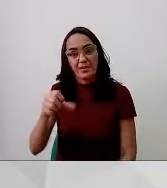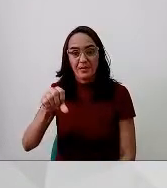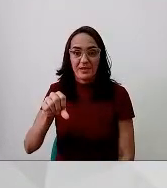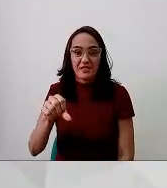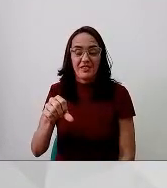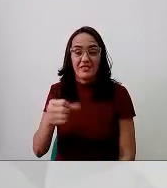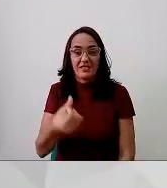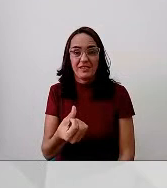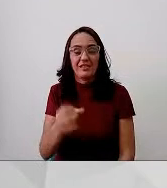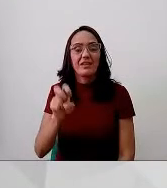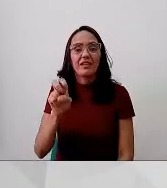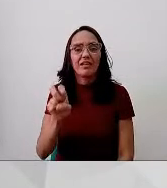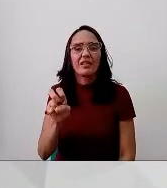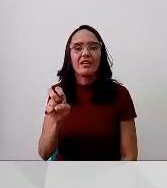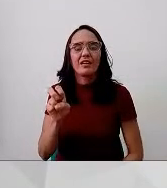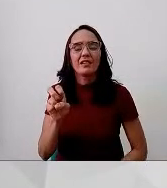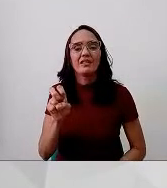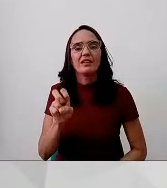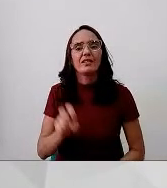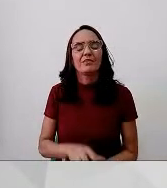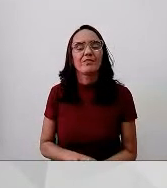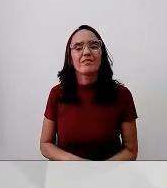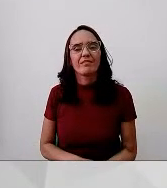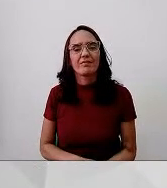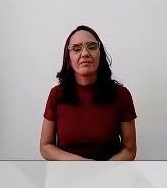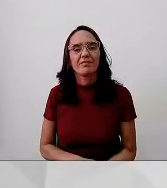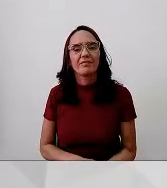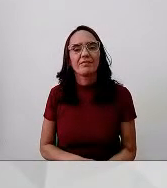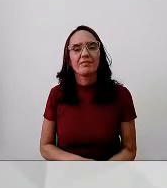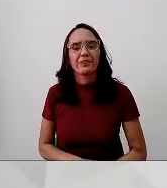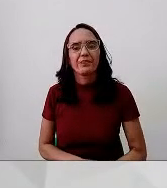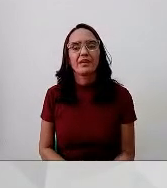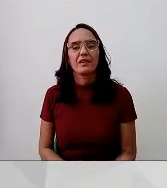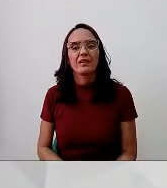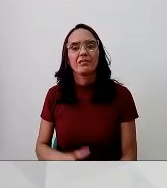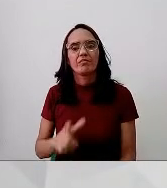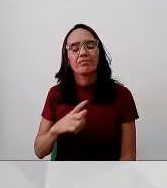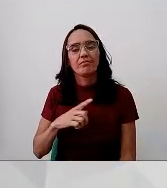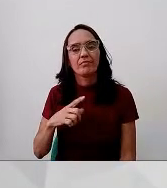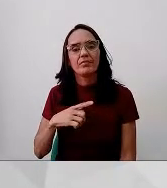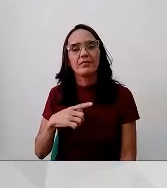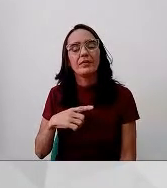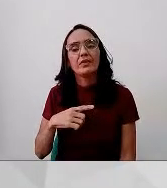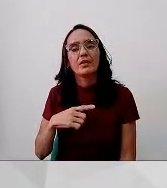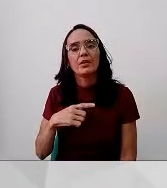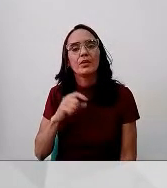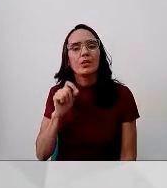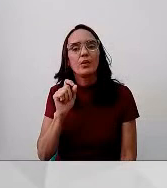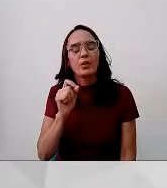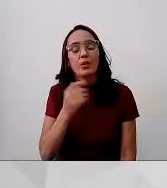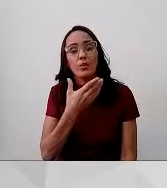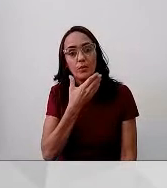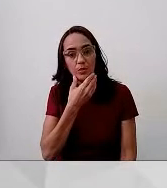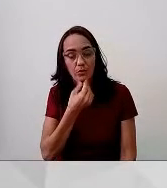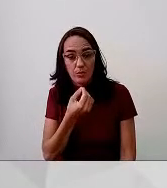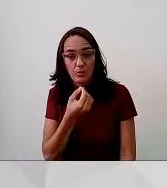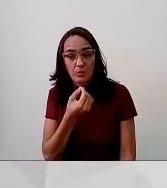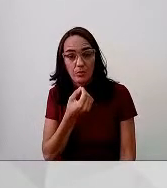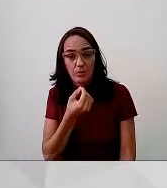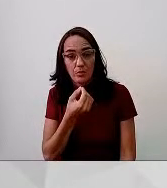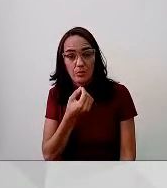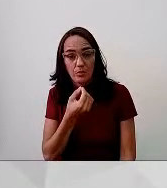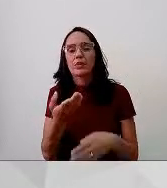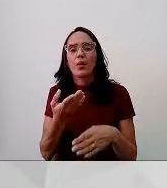de conjuntos fuzzy, ou lógica fuzzy, né, que generalizava a lógica clássica, né, que vem lá